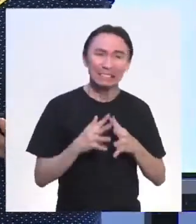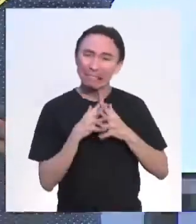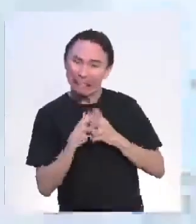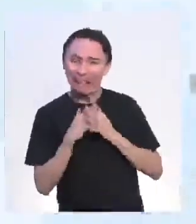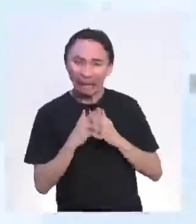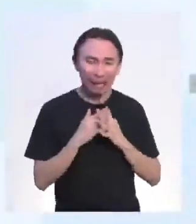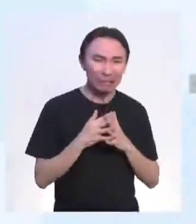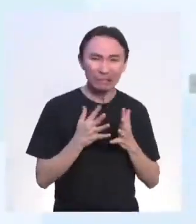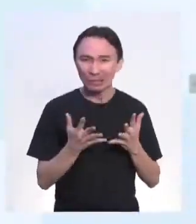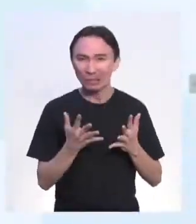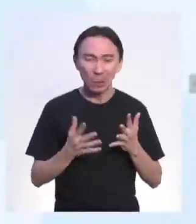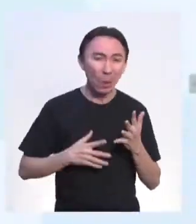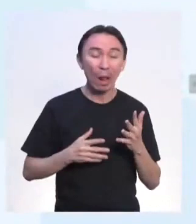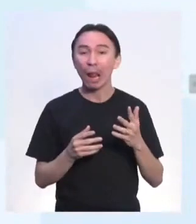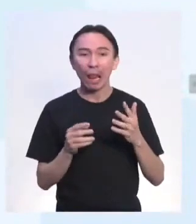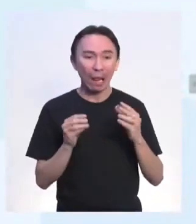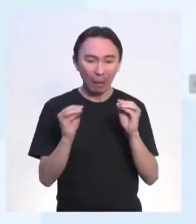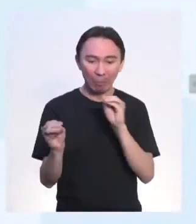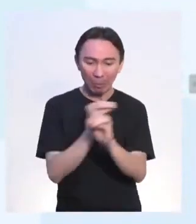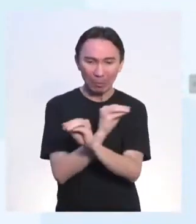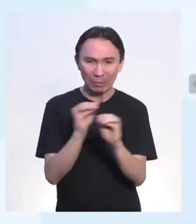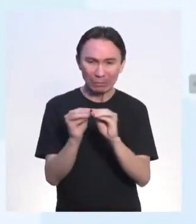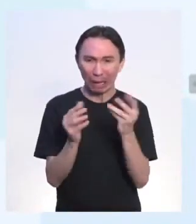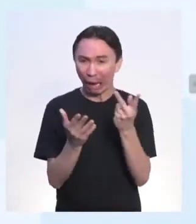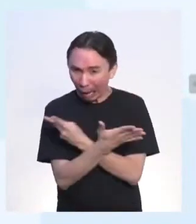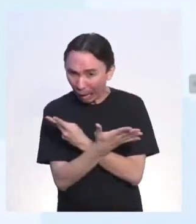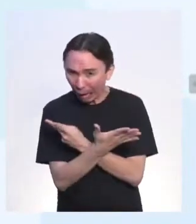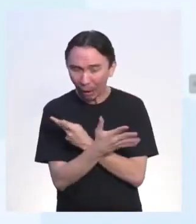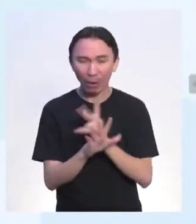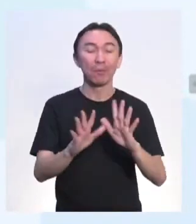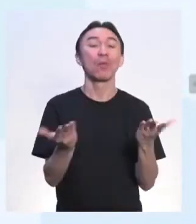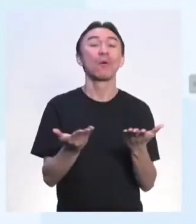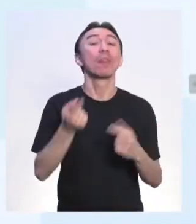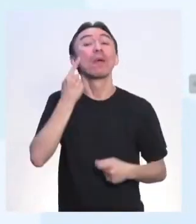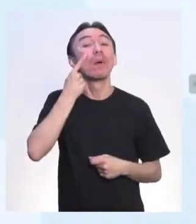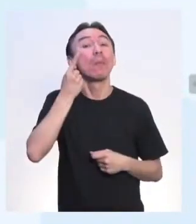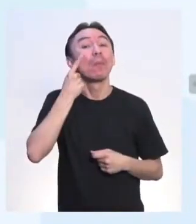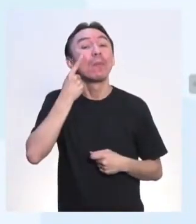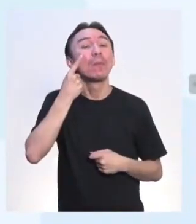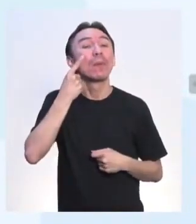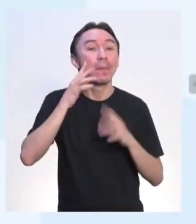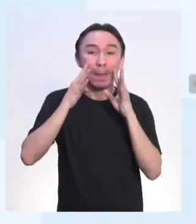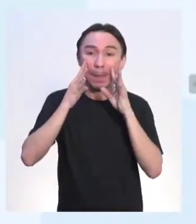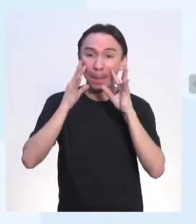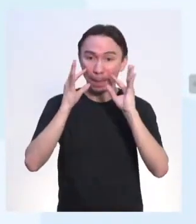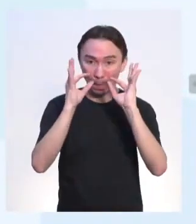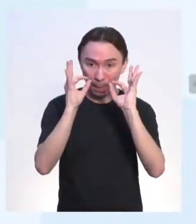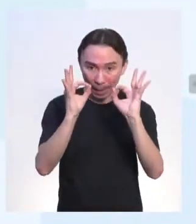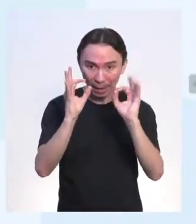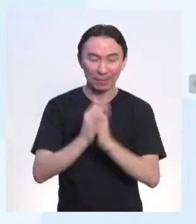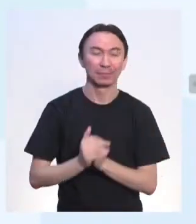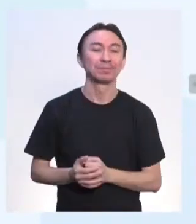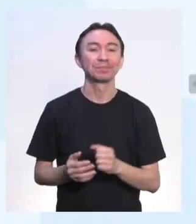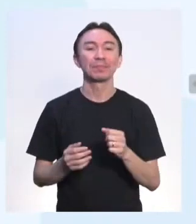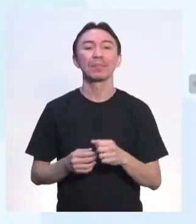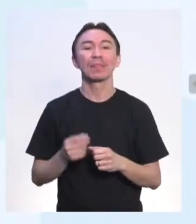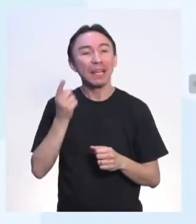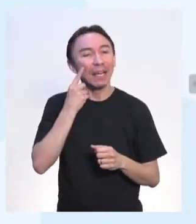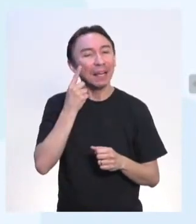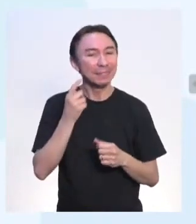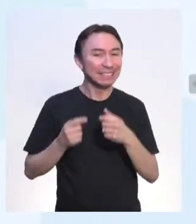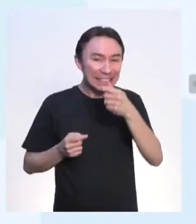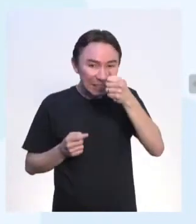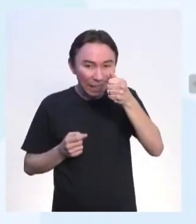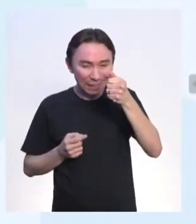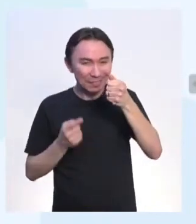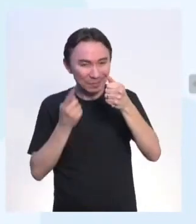dúvida ou para quem errou a sequência das letrinhas, vamos prestar atenção, concentração. Vamos lá, letra A, vou